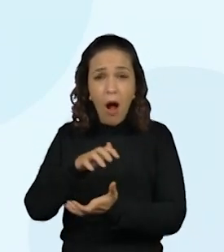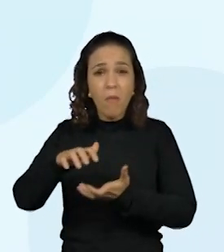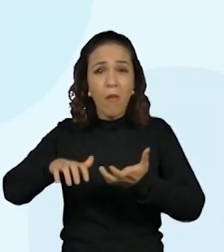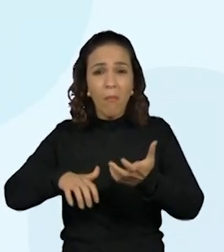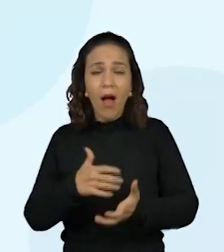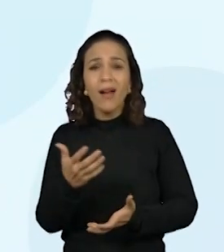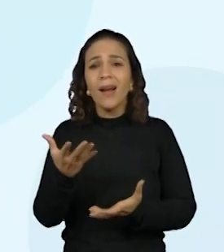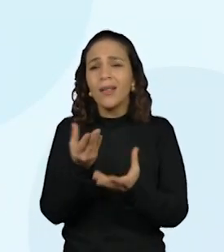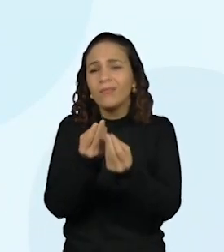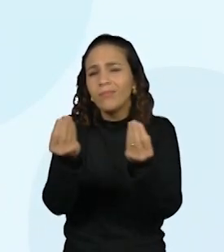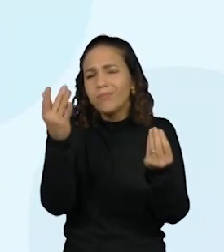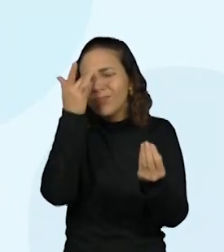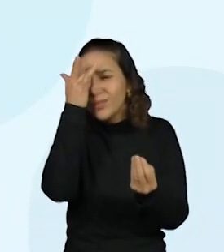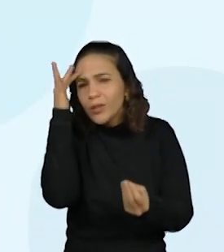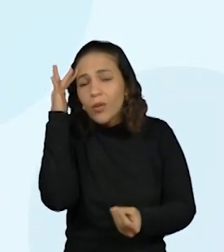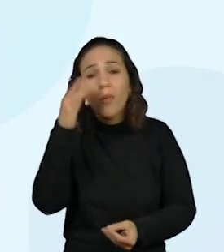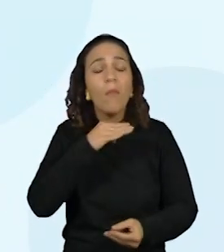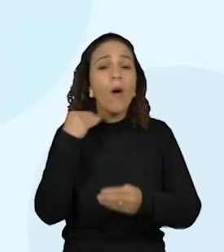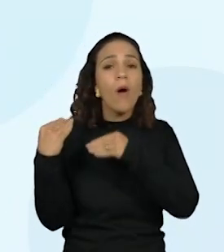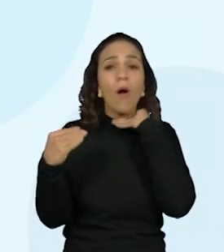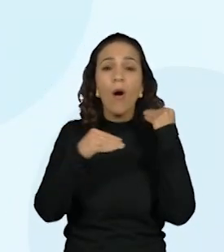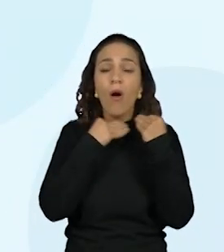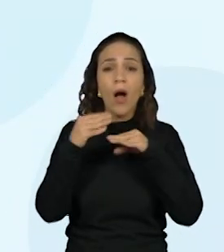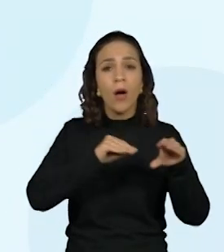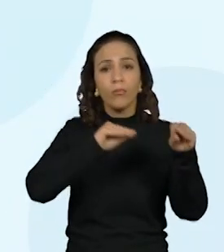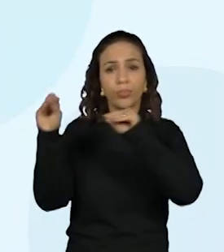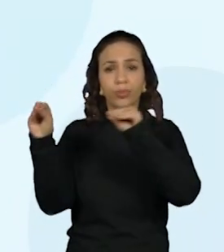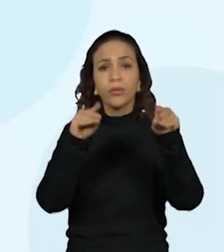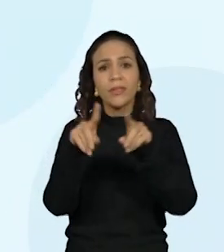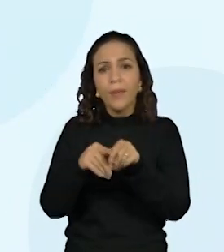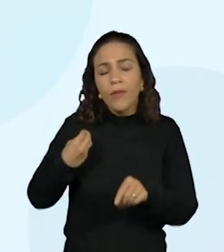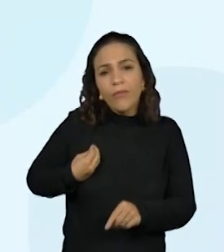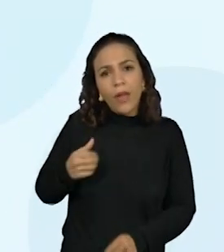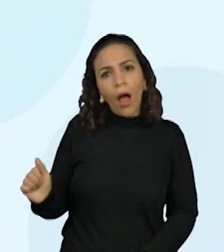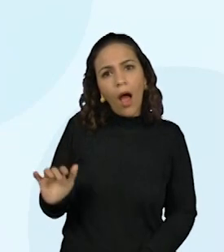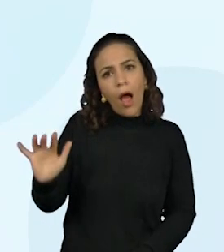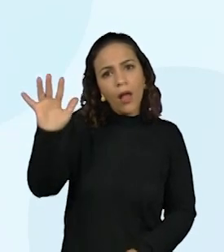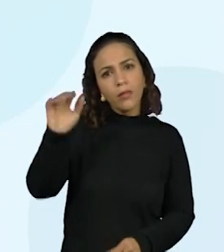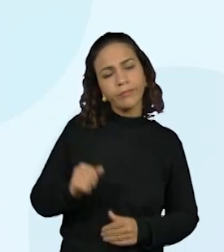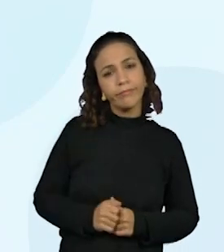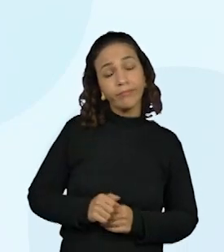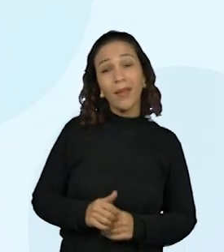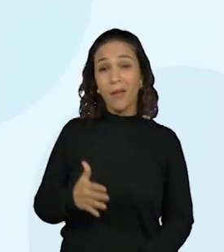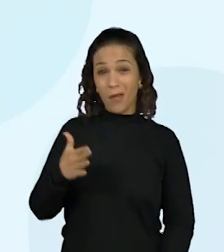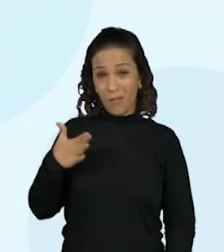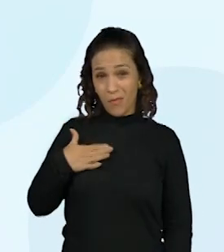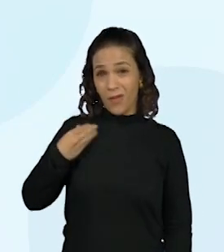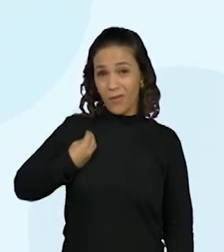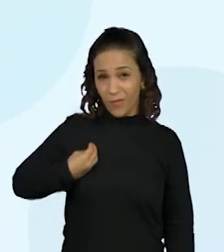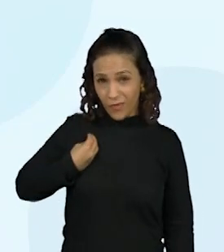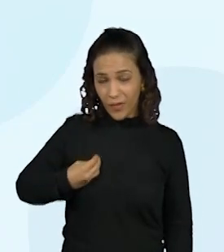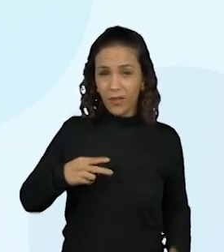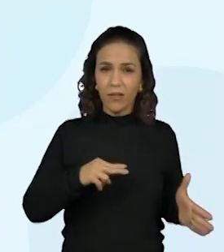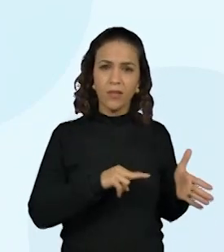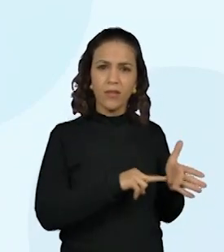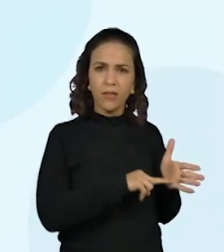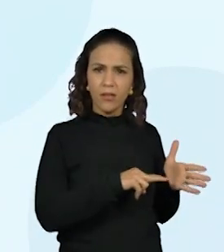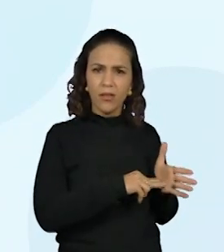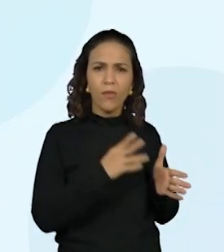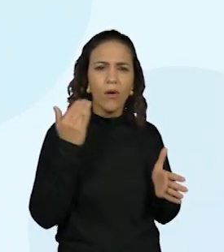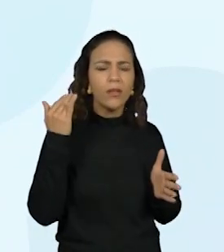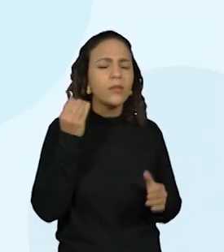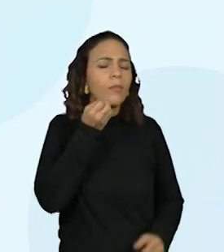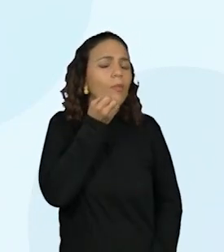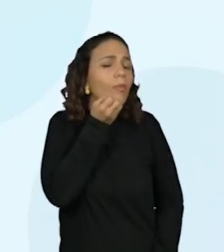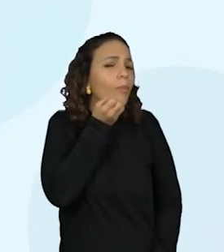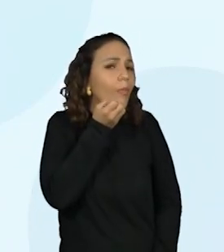pessoas morreram e muitos foram para outros países. A minha vida na Síria era muito